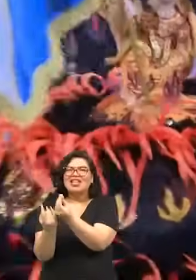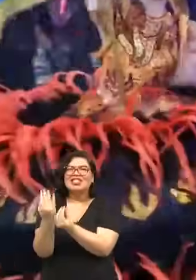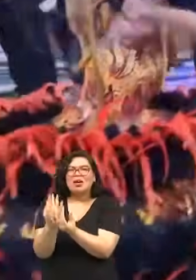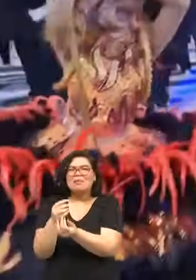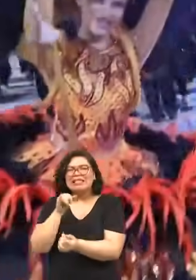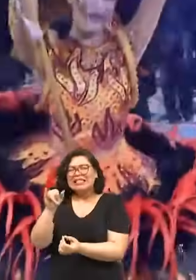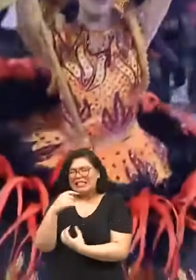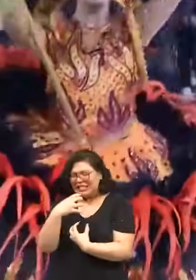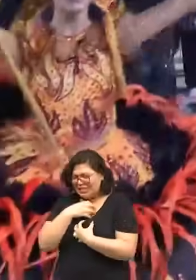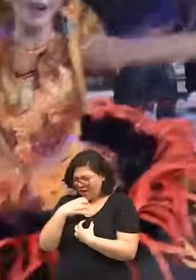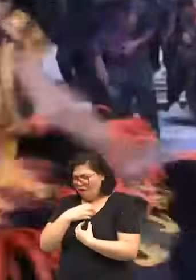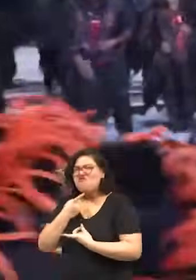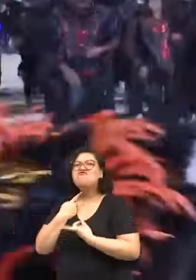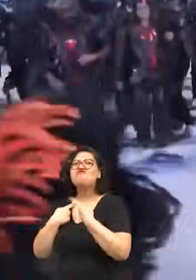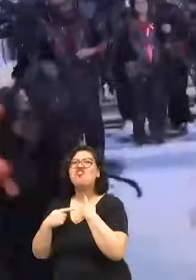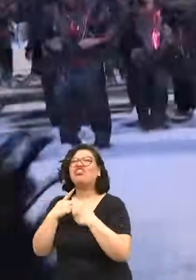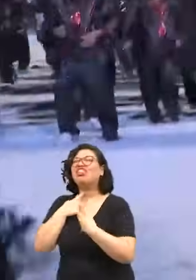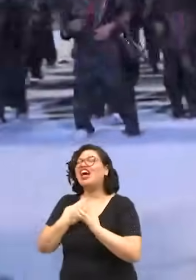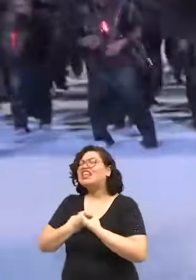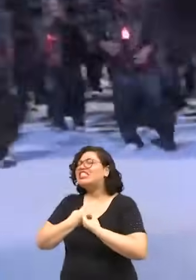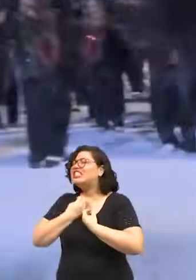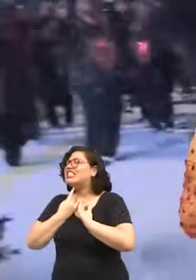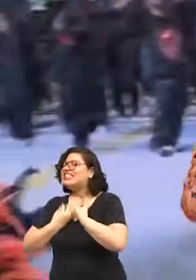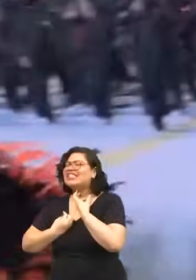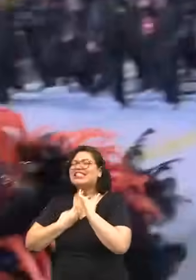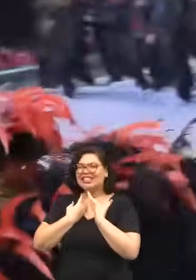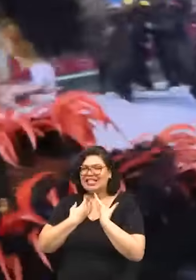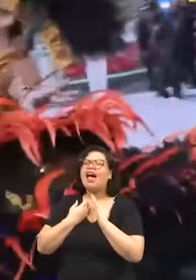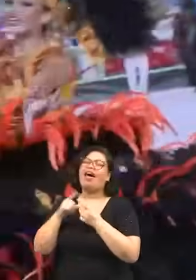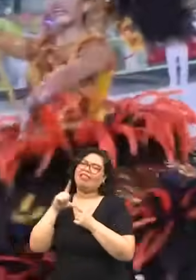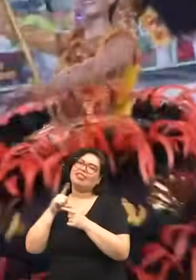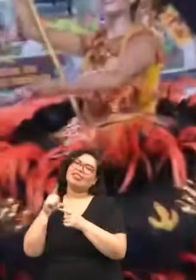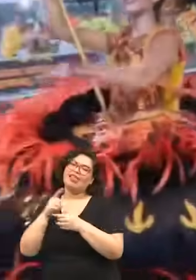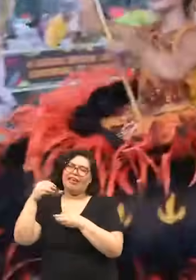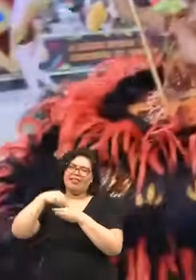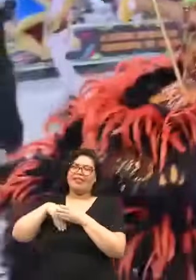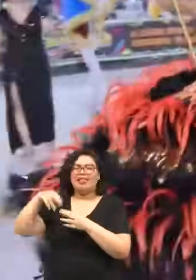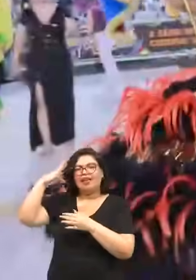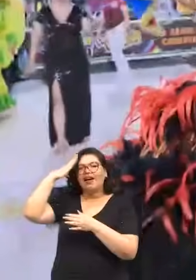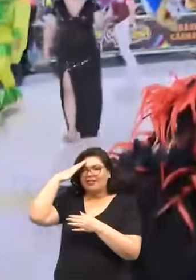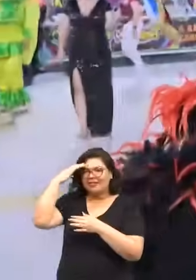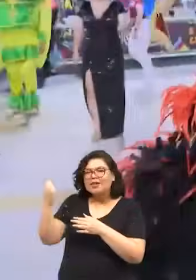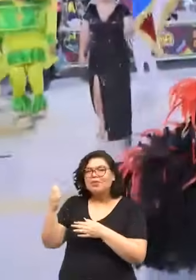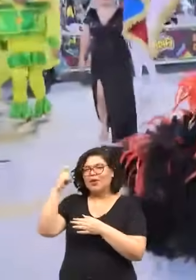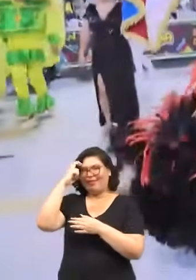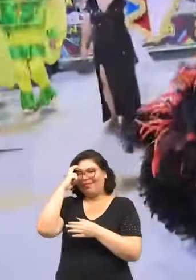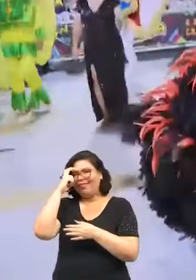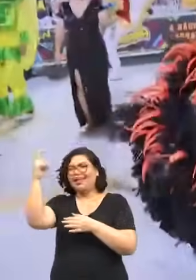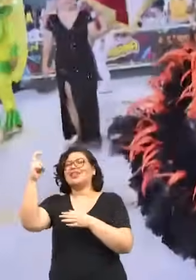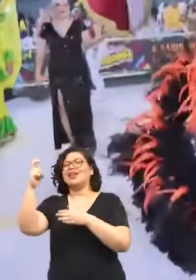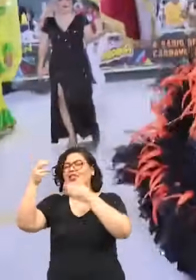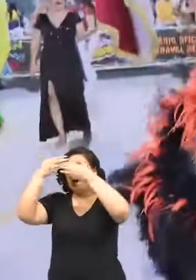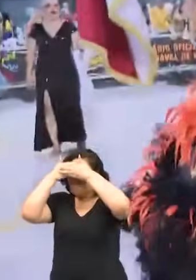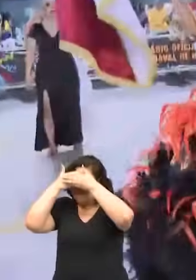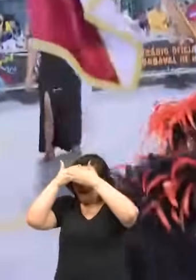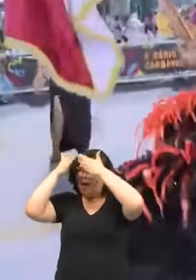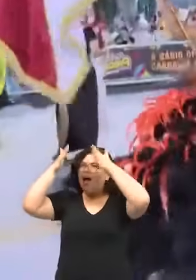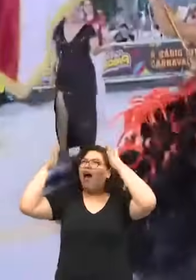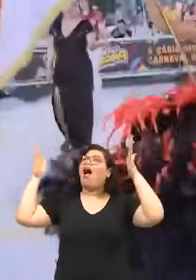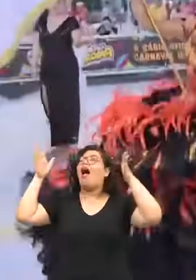pouquinho de chama, vai haver ali a sabedoria, vai abrir a mente, vai conhecer mais e vai saber